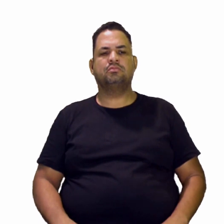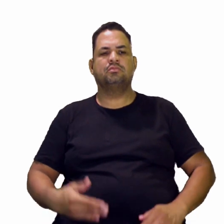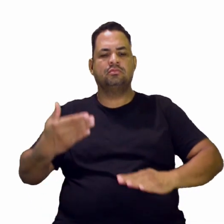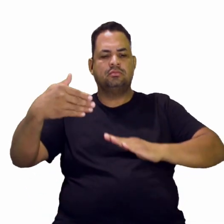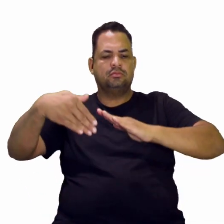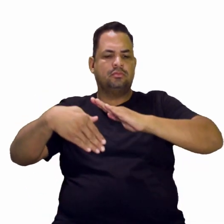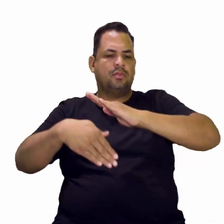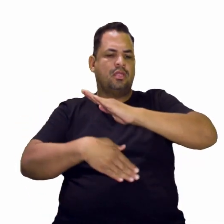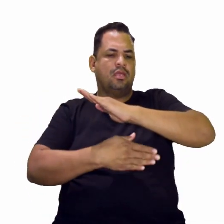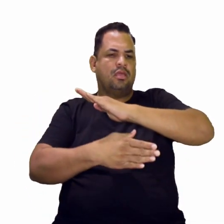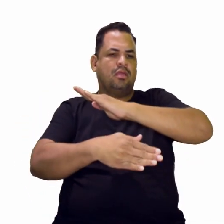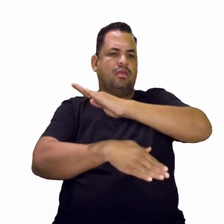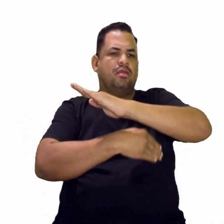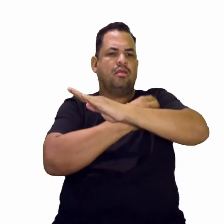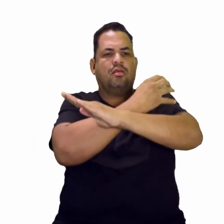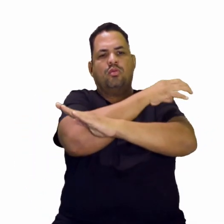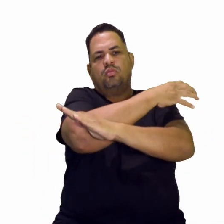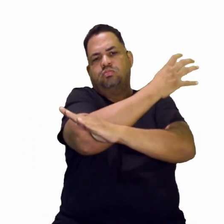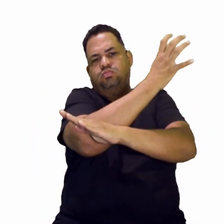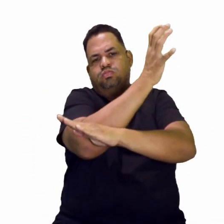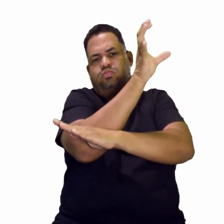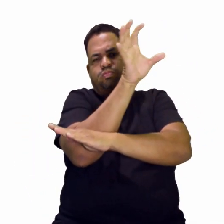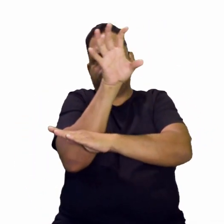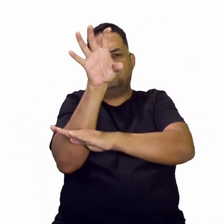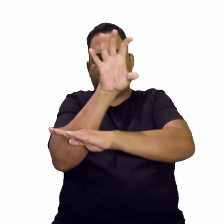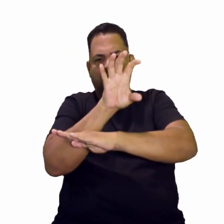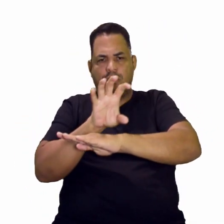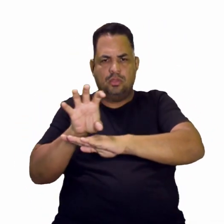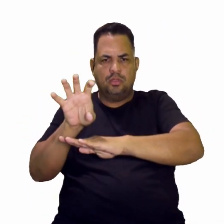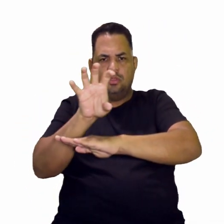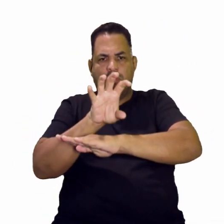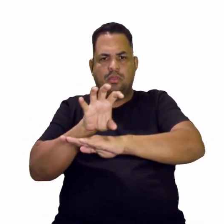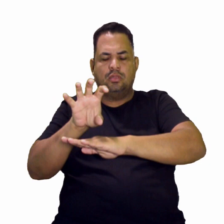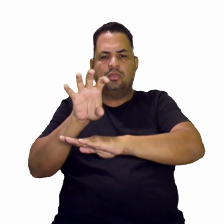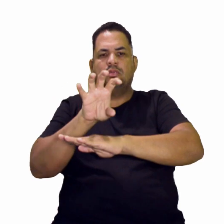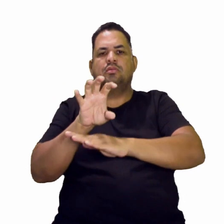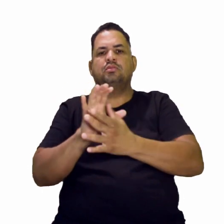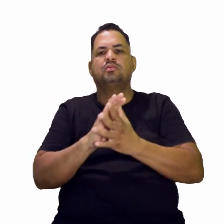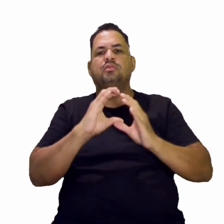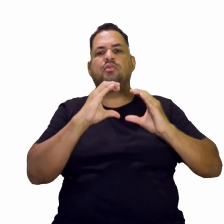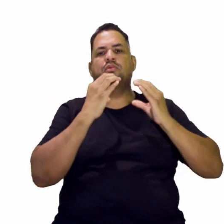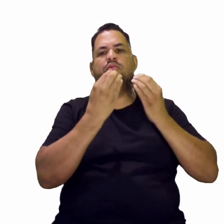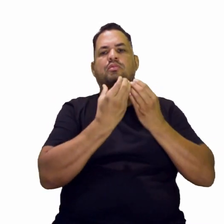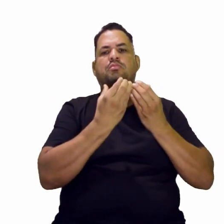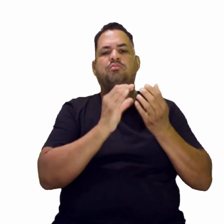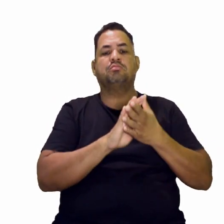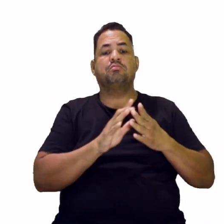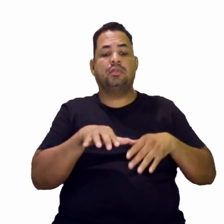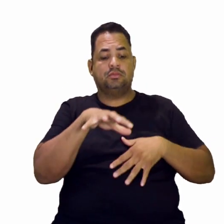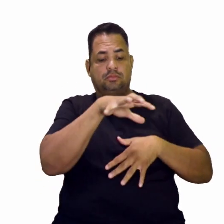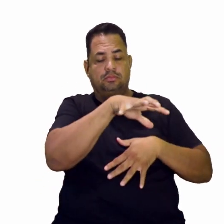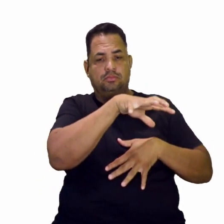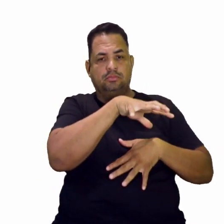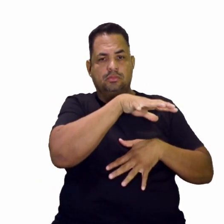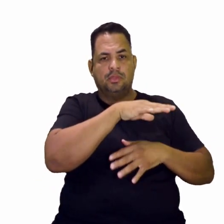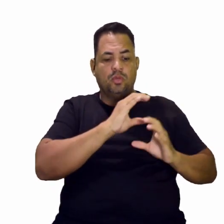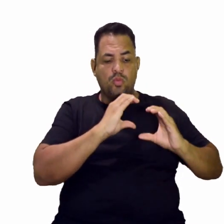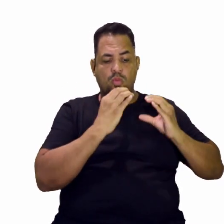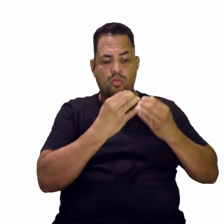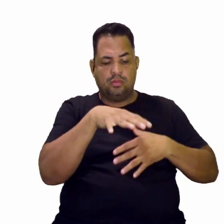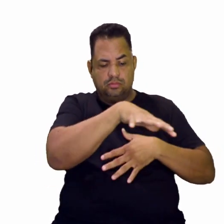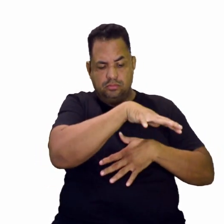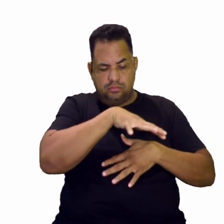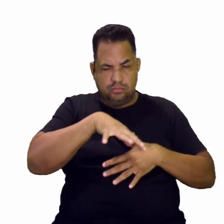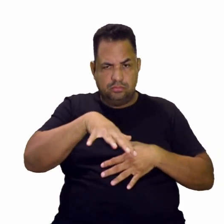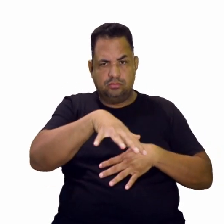Ecossistema. É aquilo que eu falei na última aula, é a comunidade mais os elementos não vivos. Lembra que eu falei